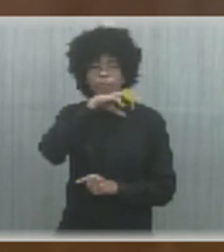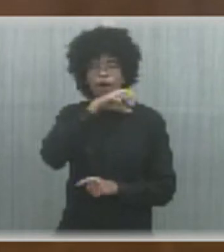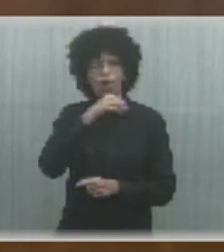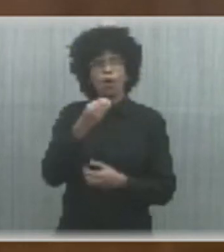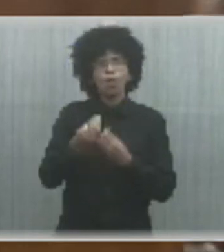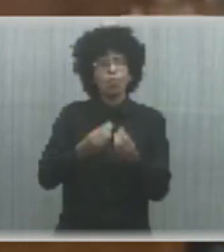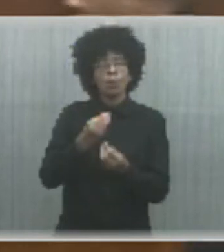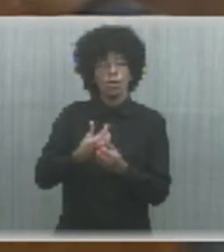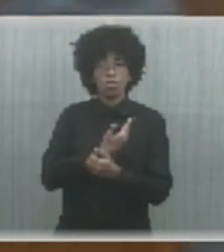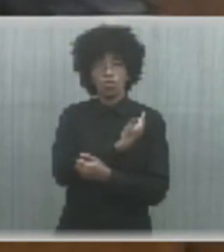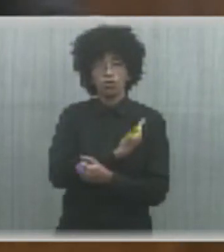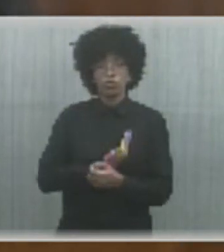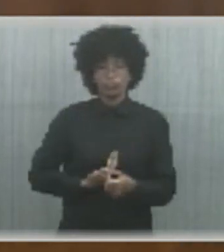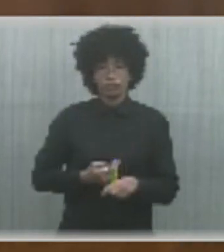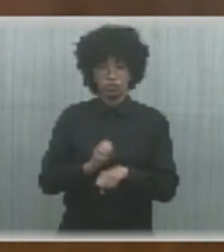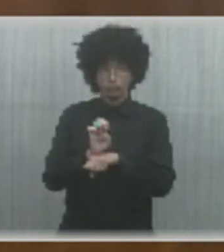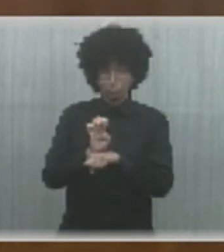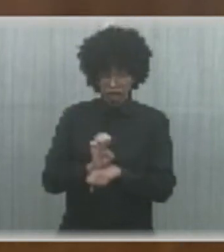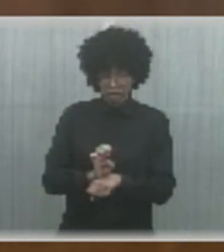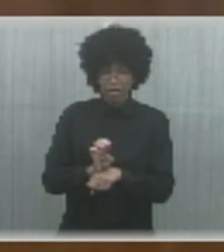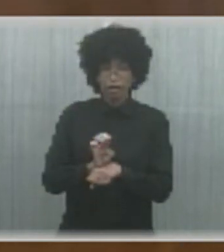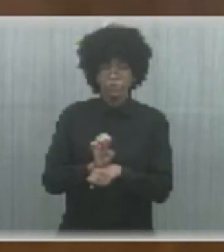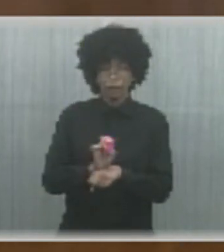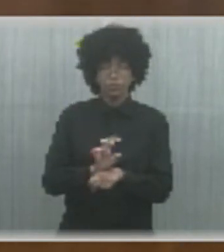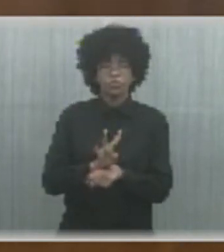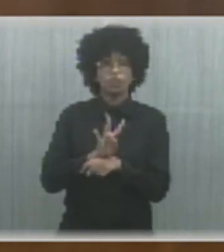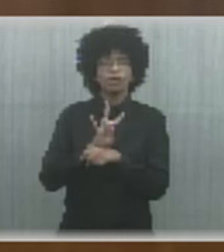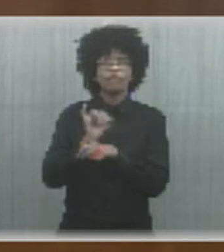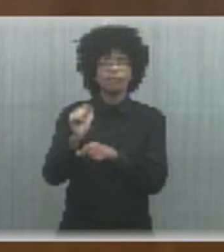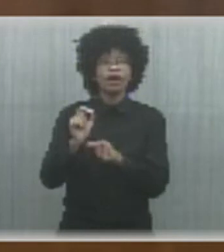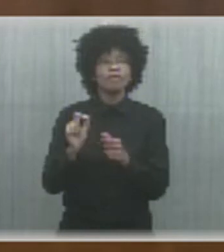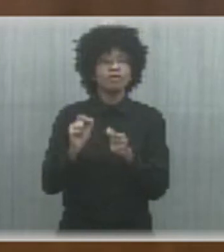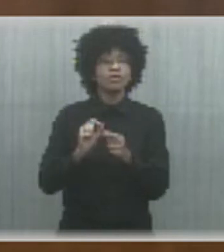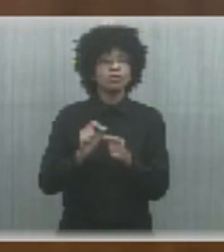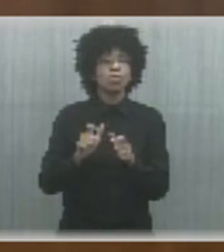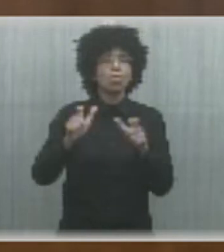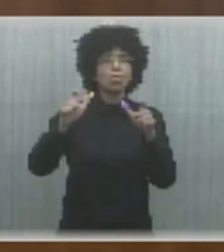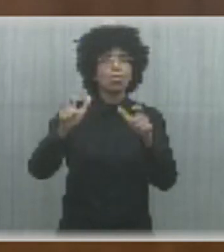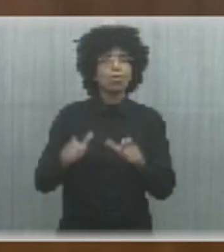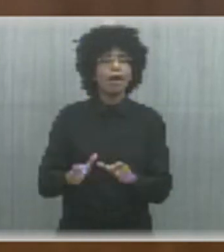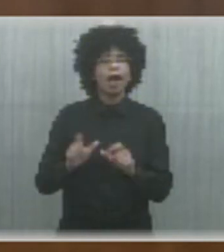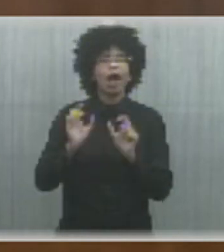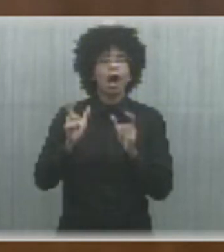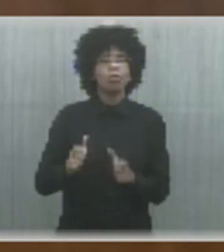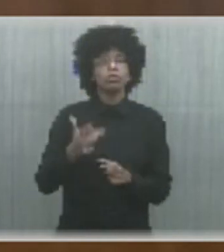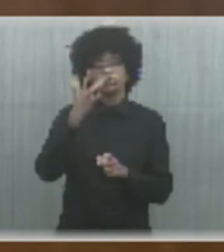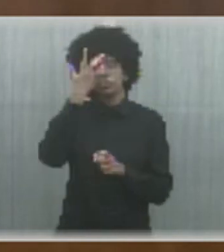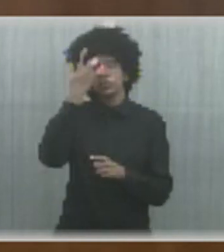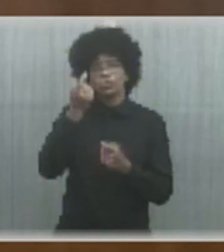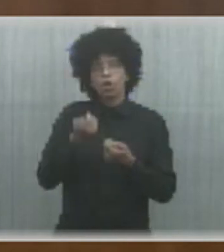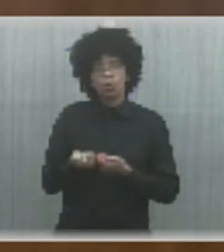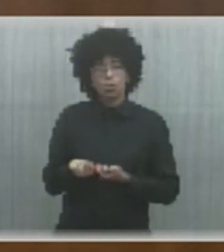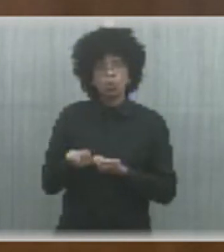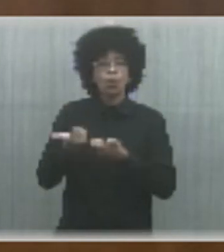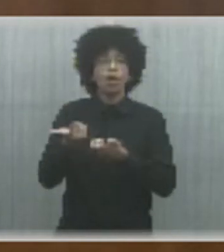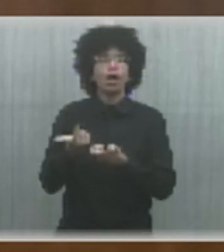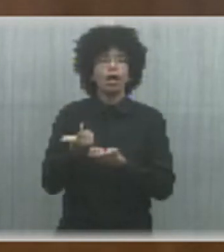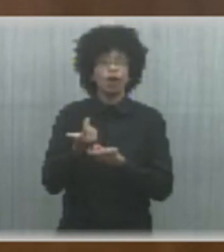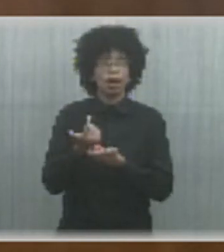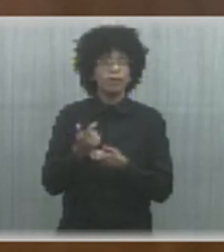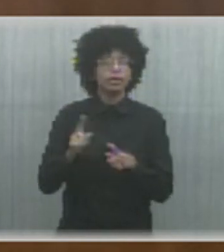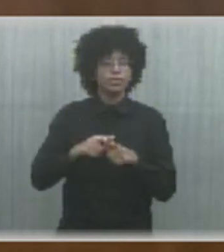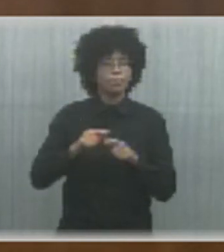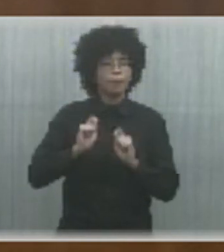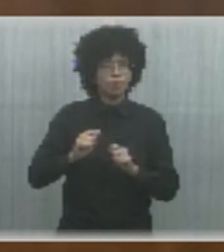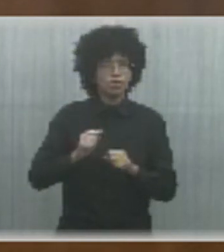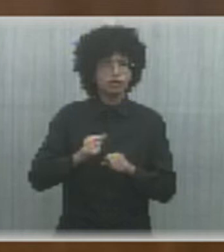O governo do Estado vai fazer um local onde vai se arrecadar a rações para animais e